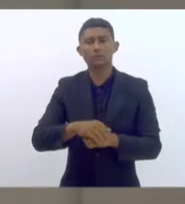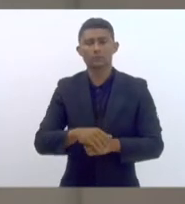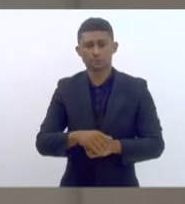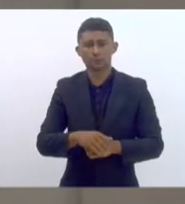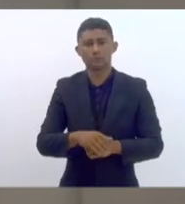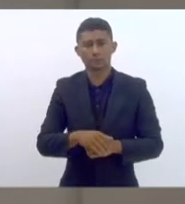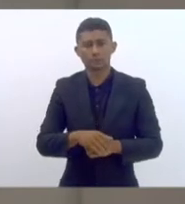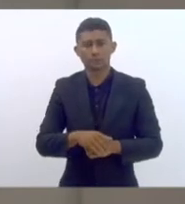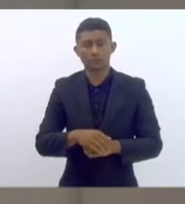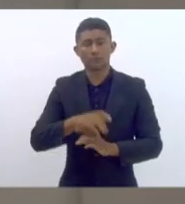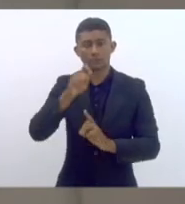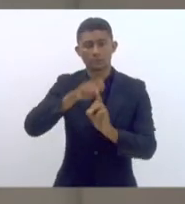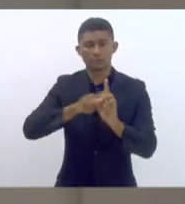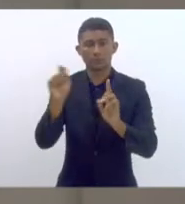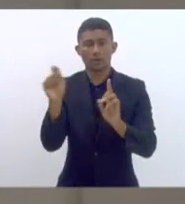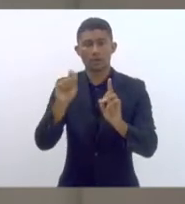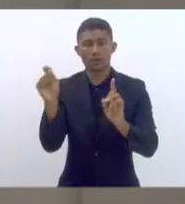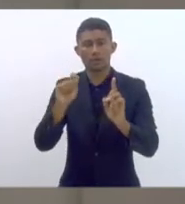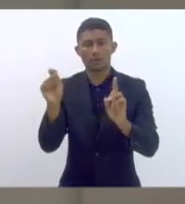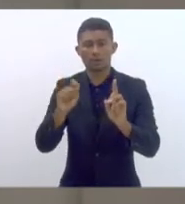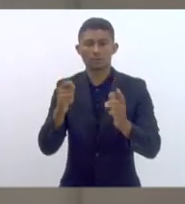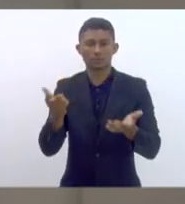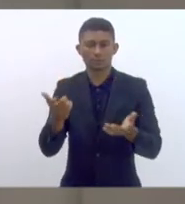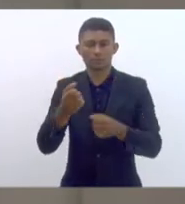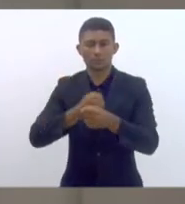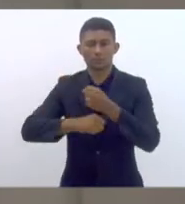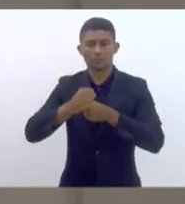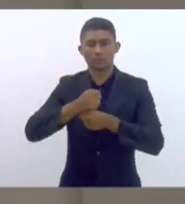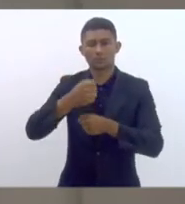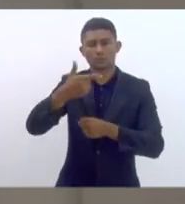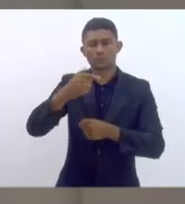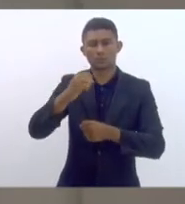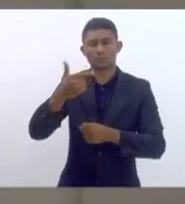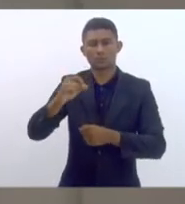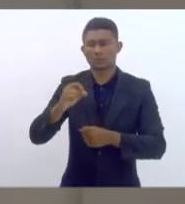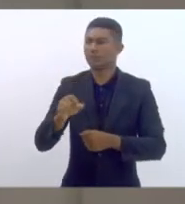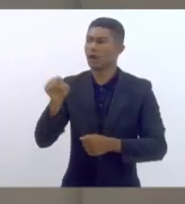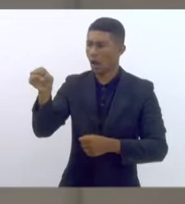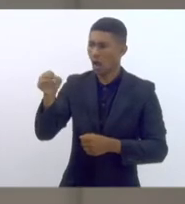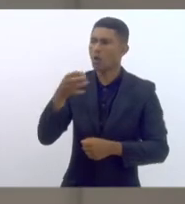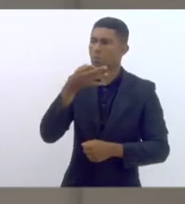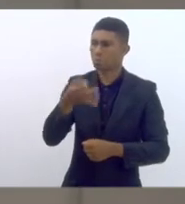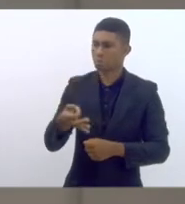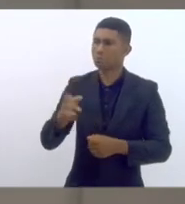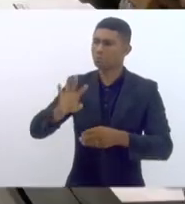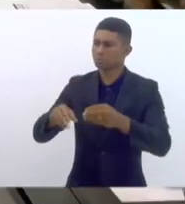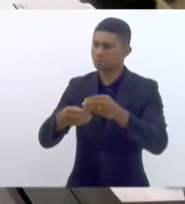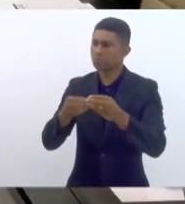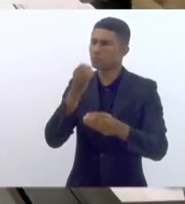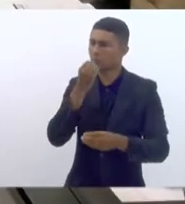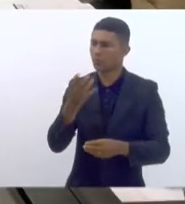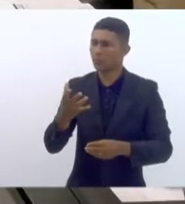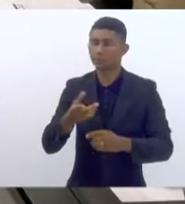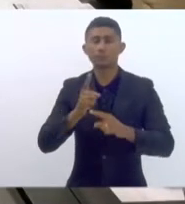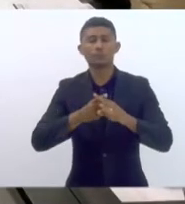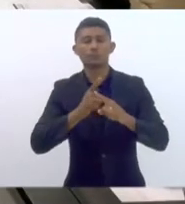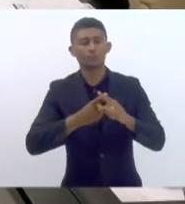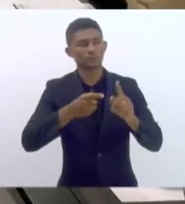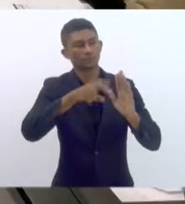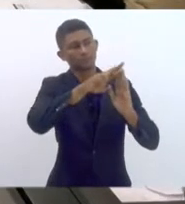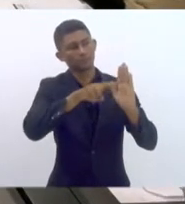Aí segurou. Exatamente. Então, uma boa observação. Né? Até porque, na regra da